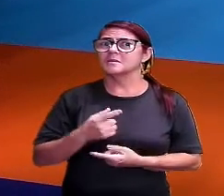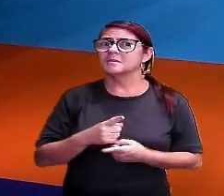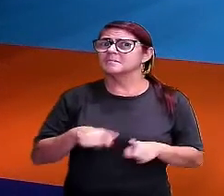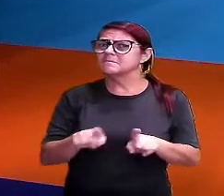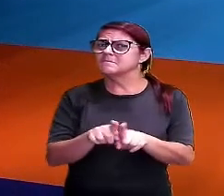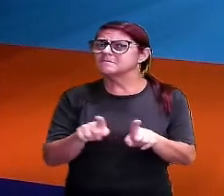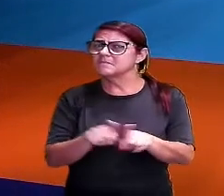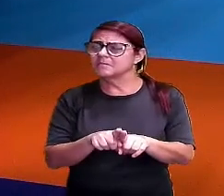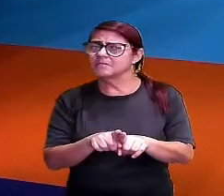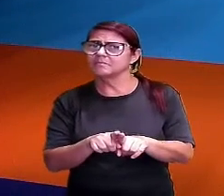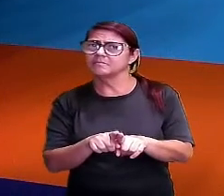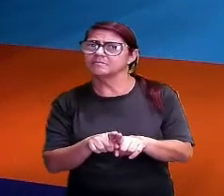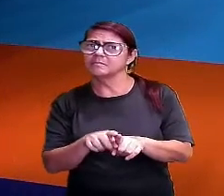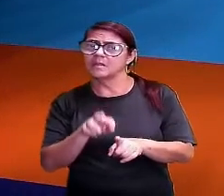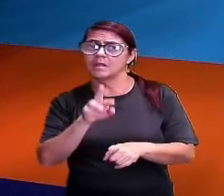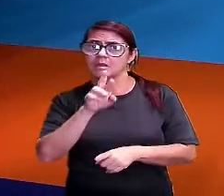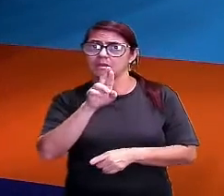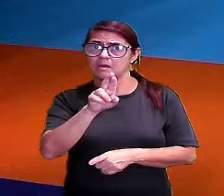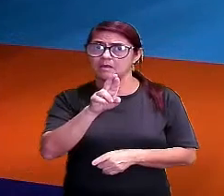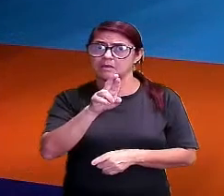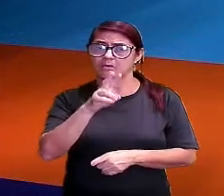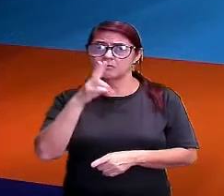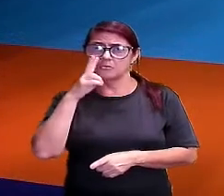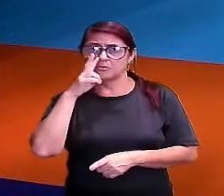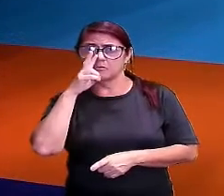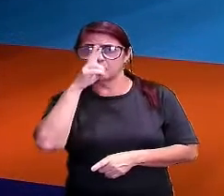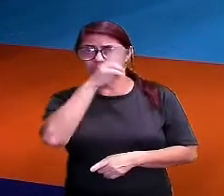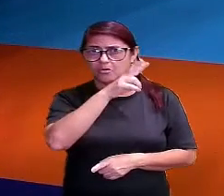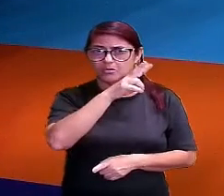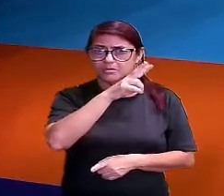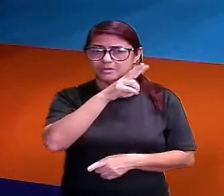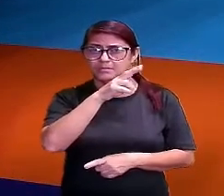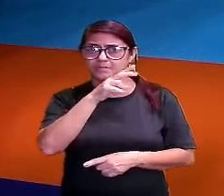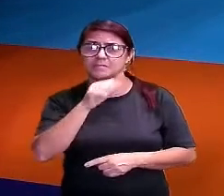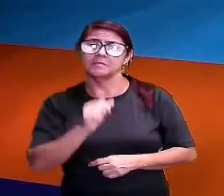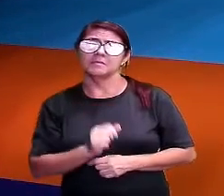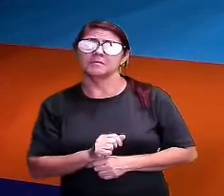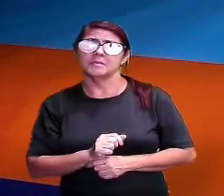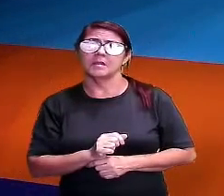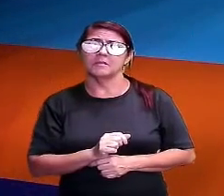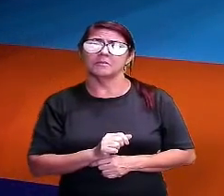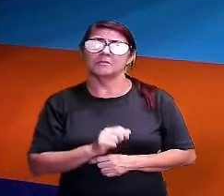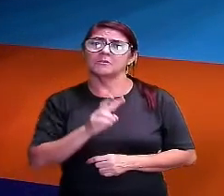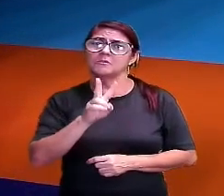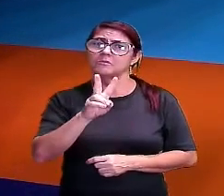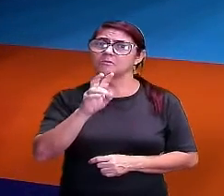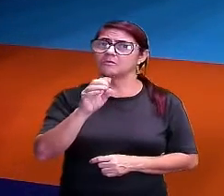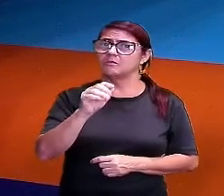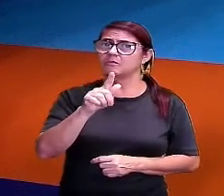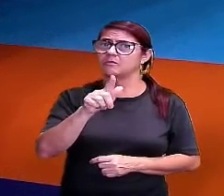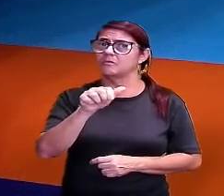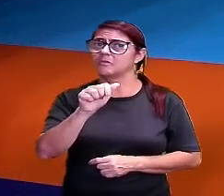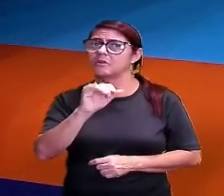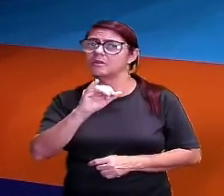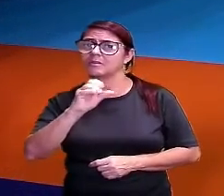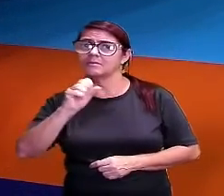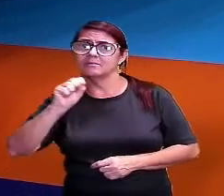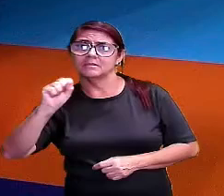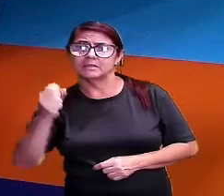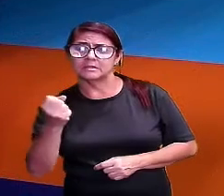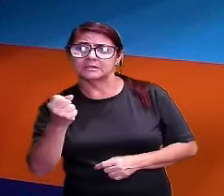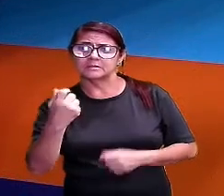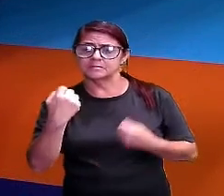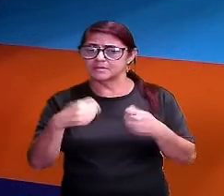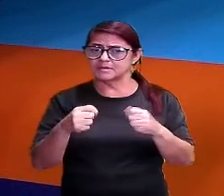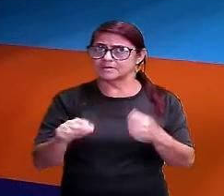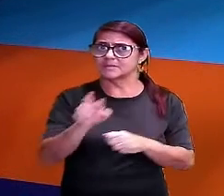esse R for um som forte entre palavras, no caso, vai ser necessário a escrita de